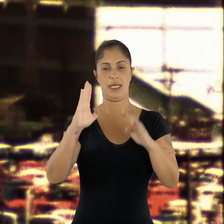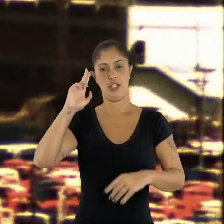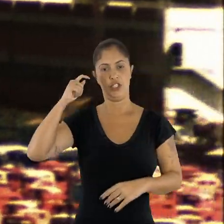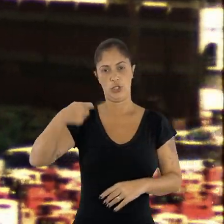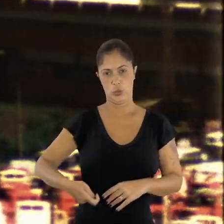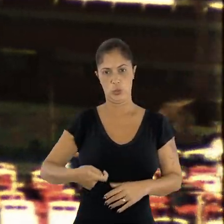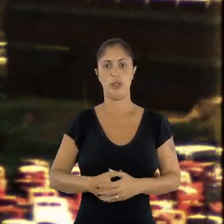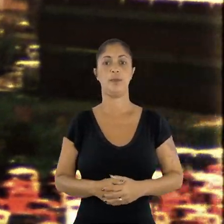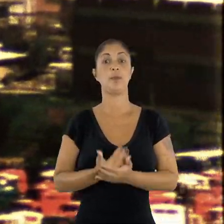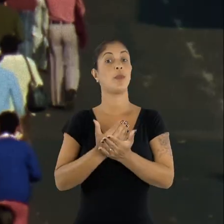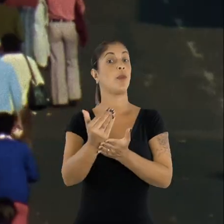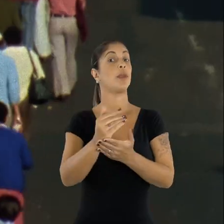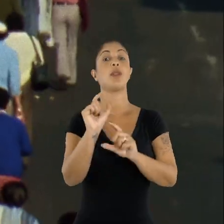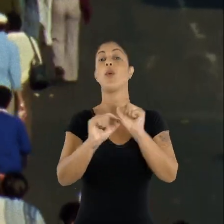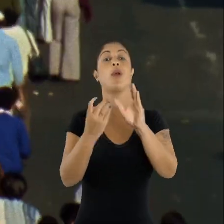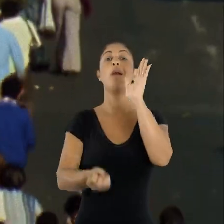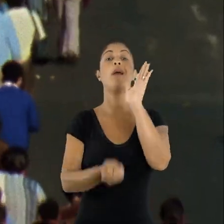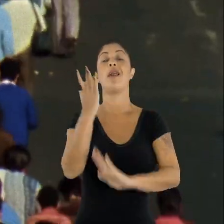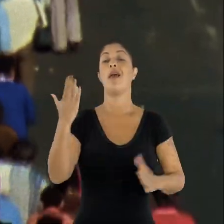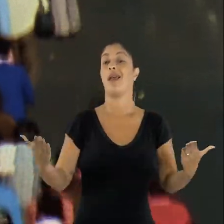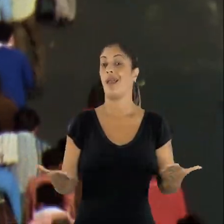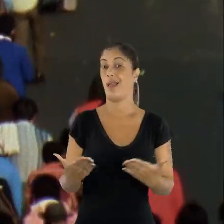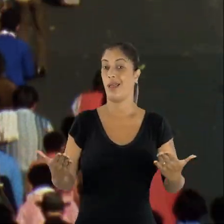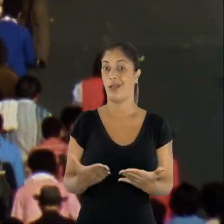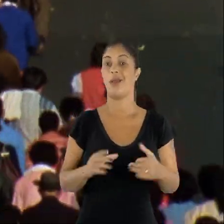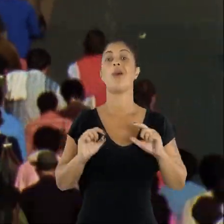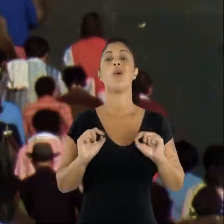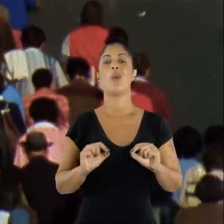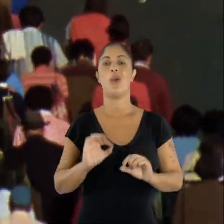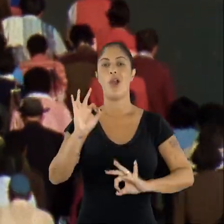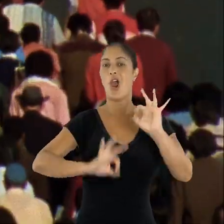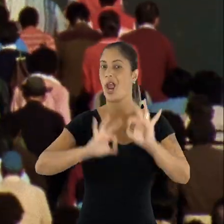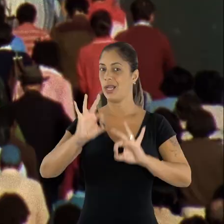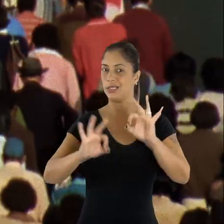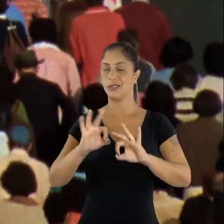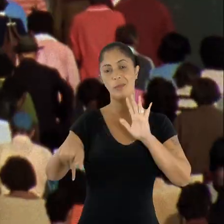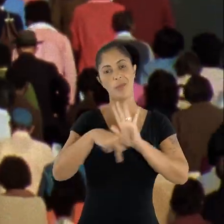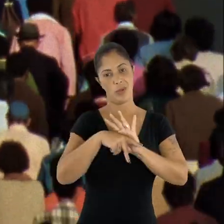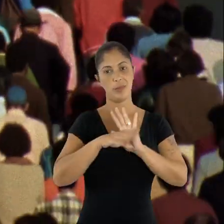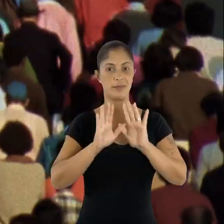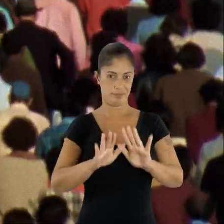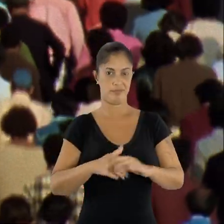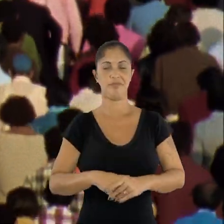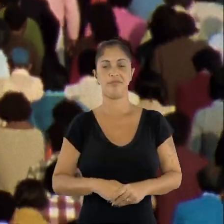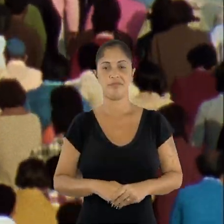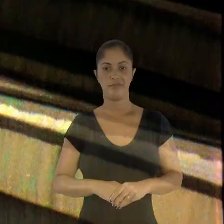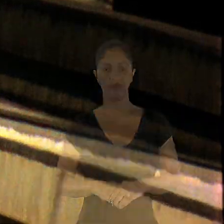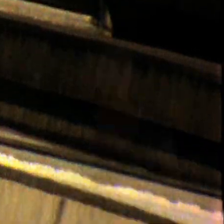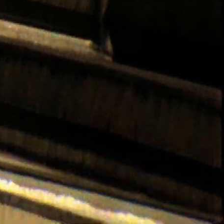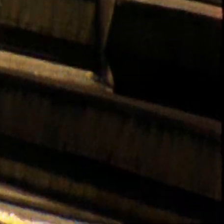resistência durante o período da ditadura e começavam a construir agora as suas organizações